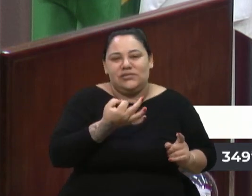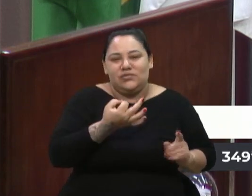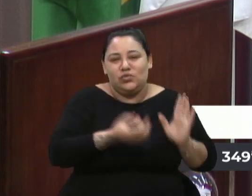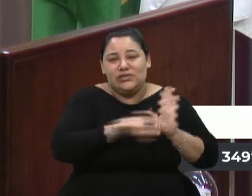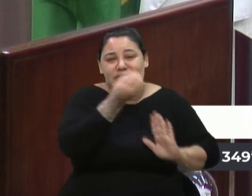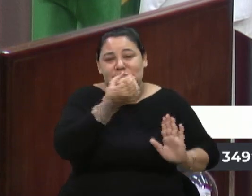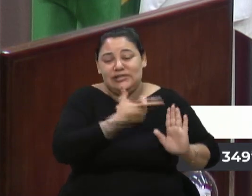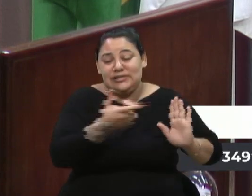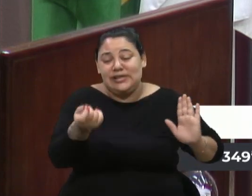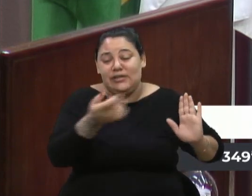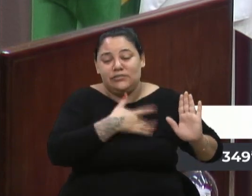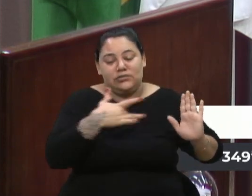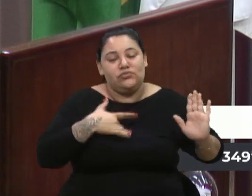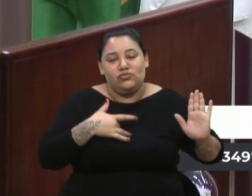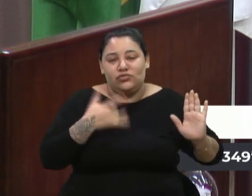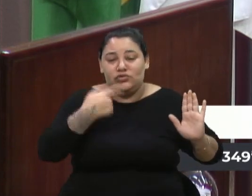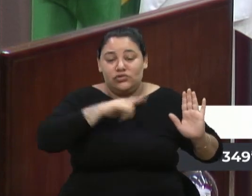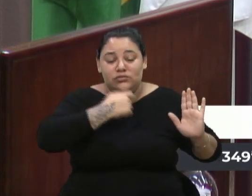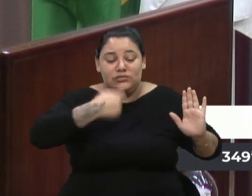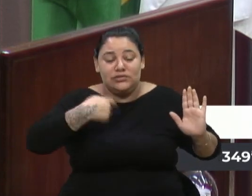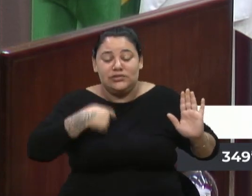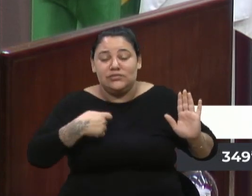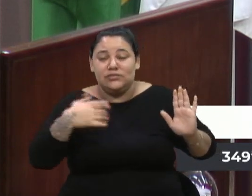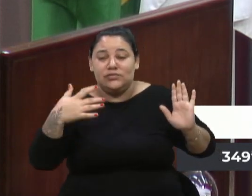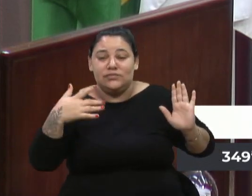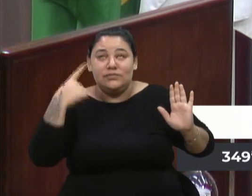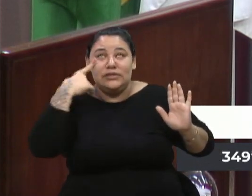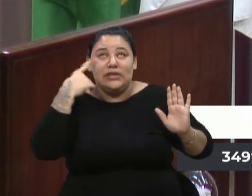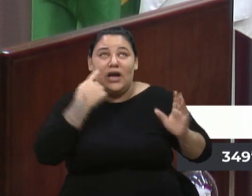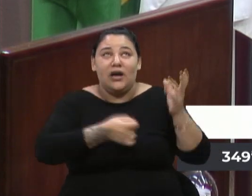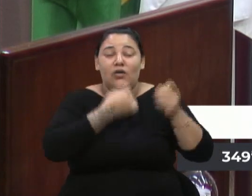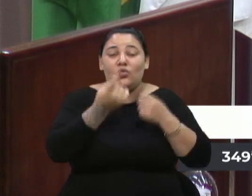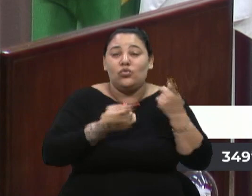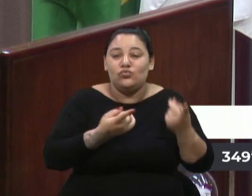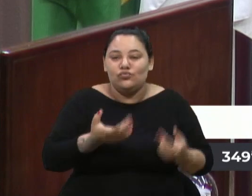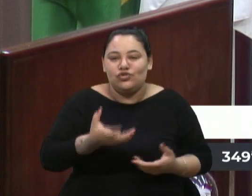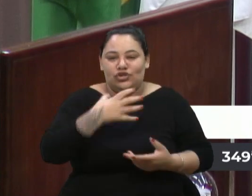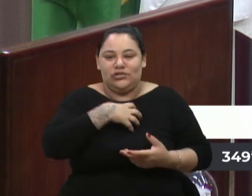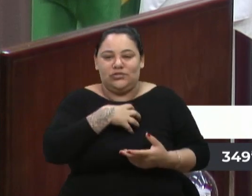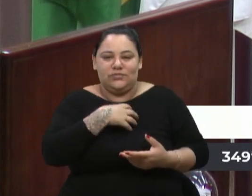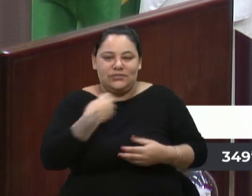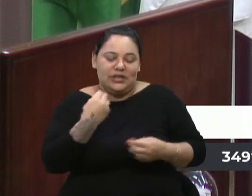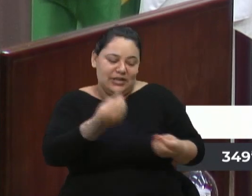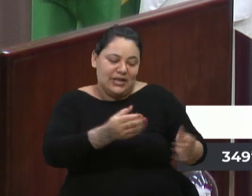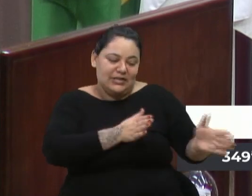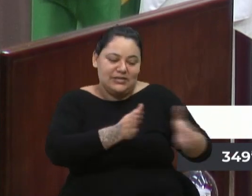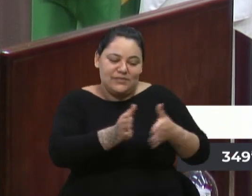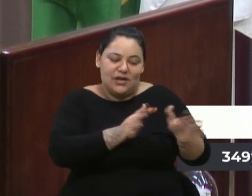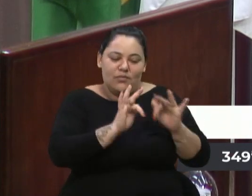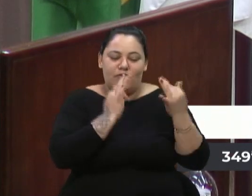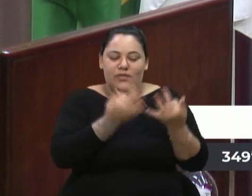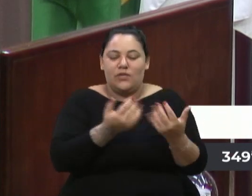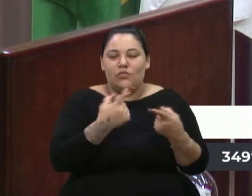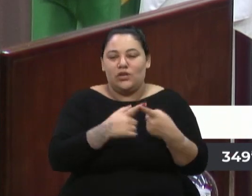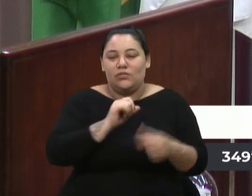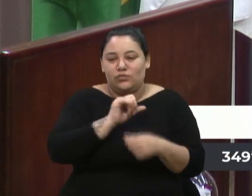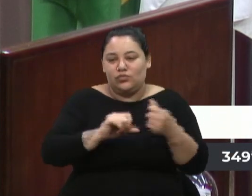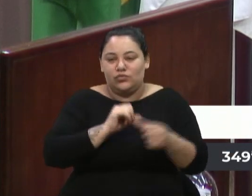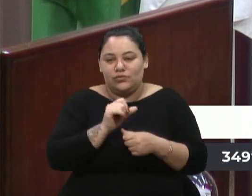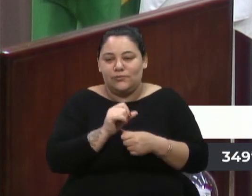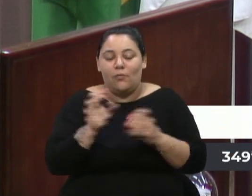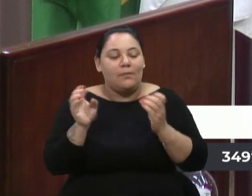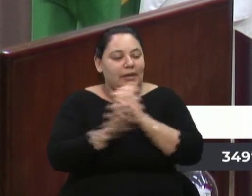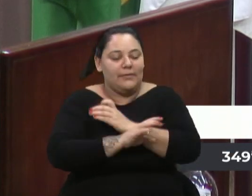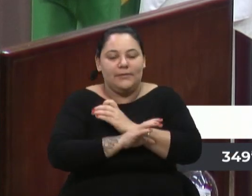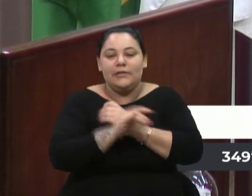precisa pensar alguma forma de fazer com que isso esteja acessível para essas famílias, porque muda absurdamente, e se a gente conversar com uma família,